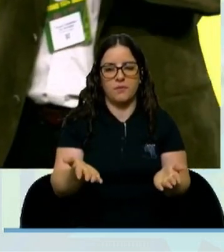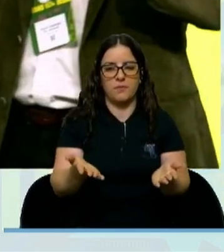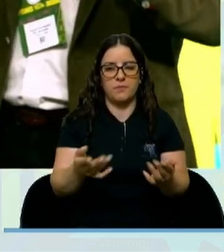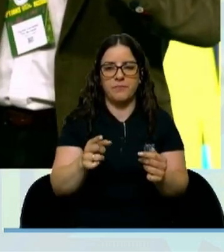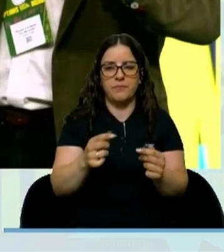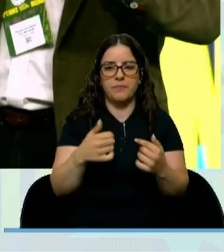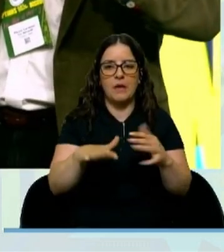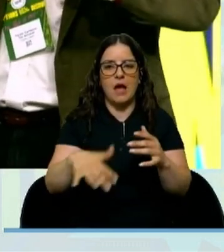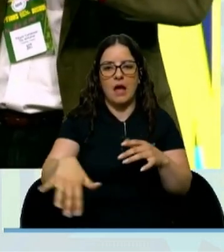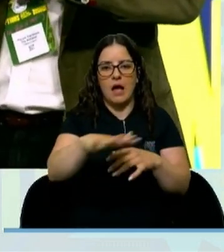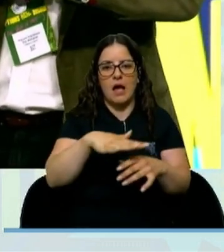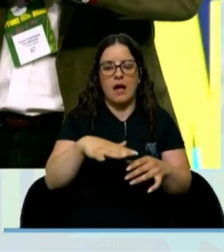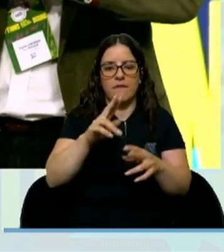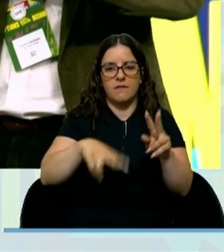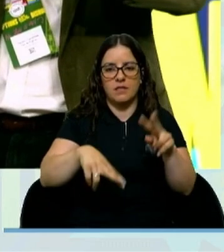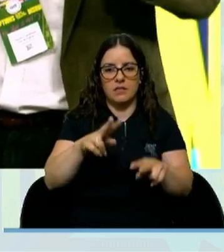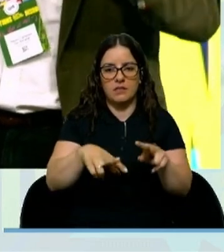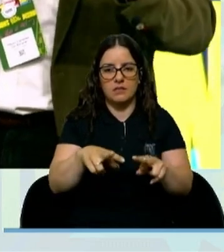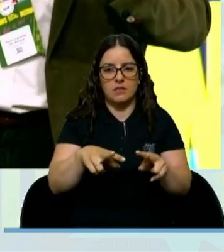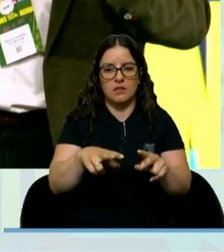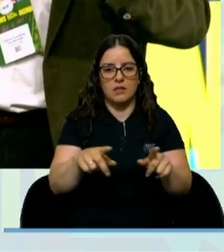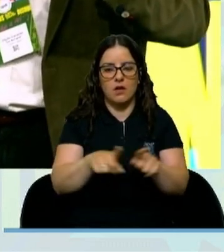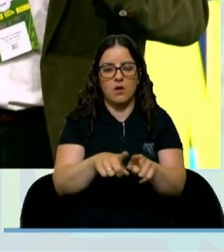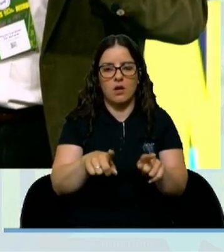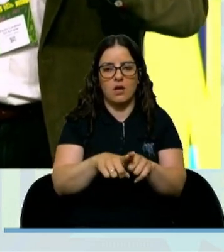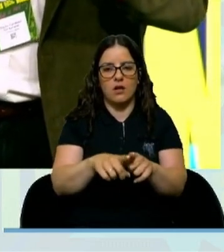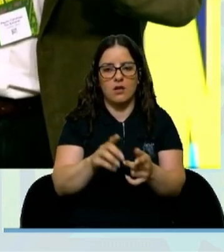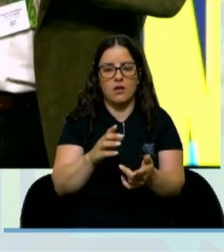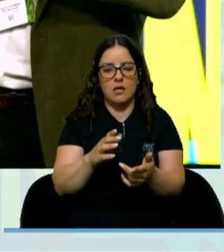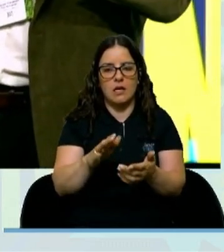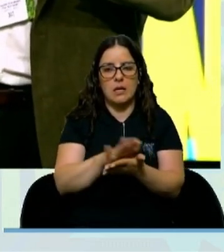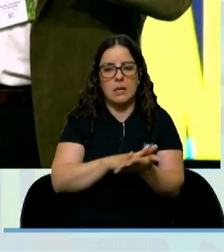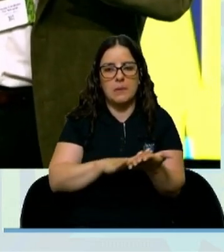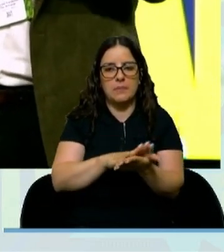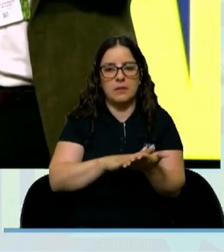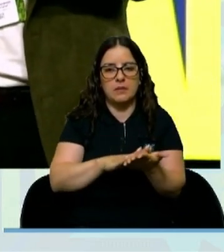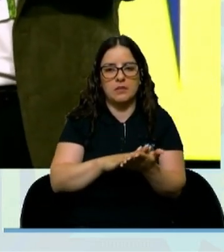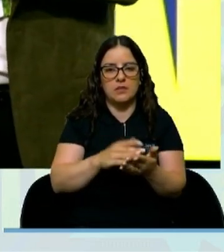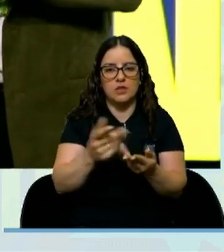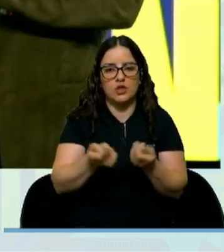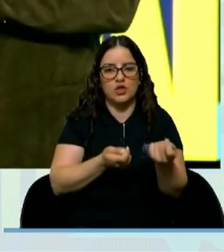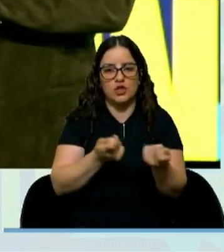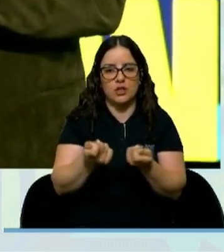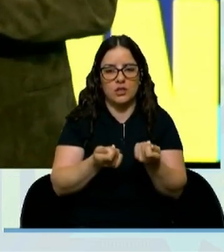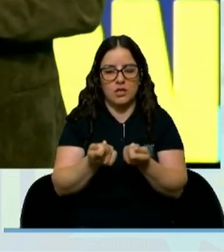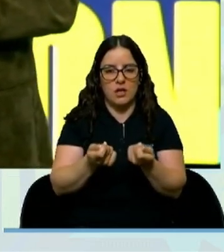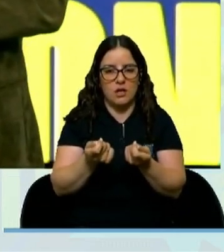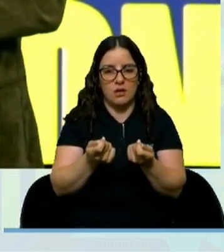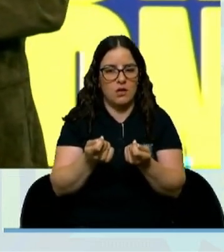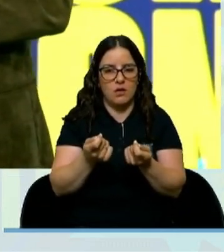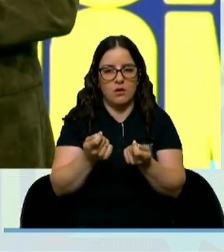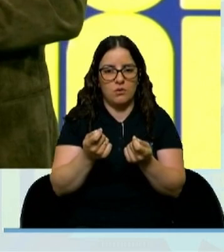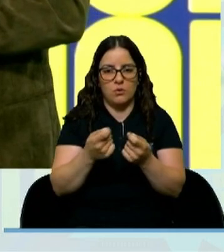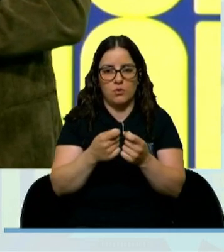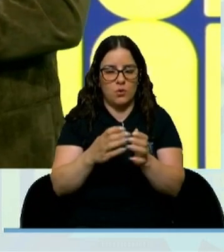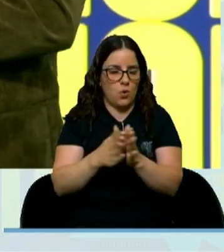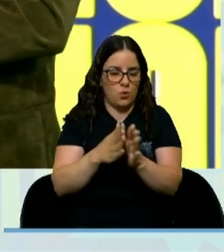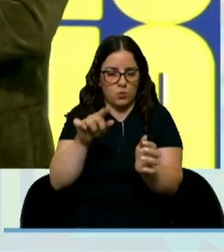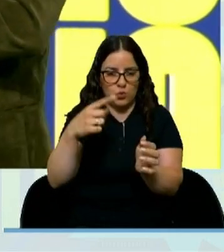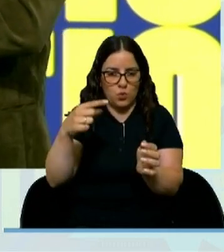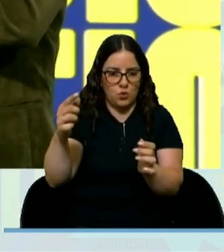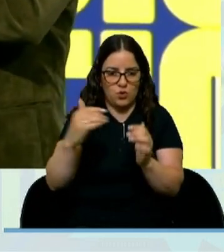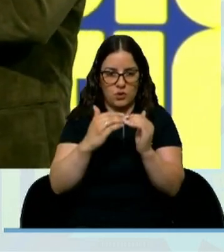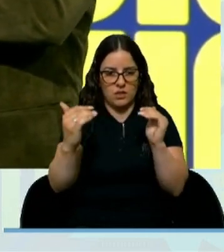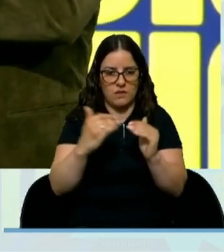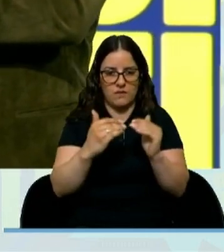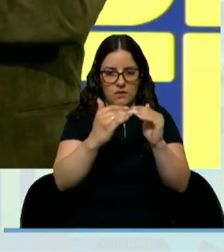Mas o setor financeiro é apenas o substrato da gestão de todos os outros